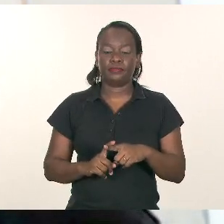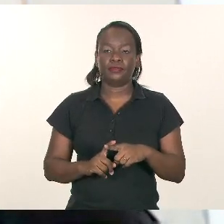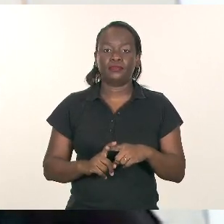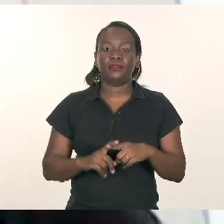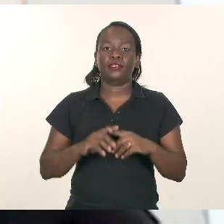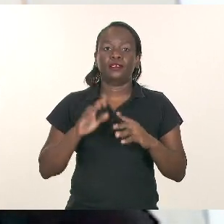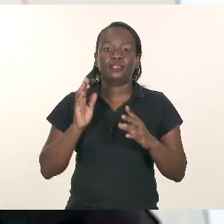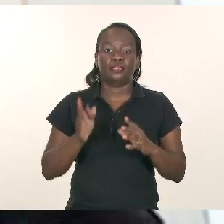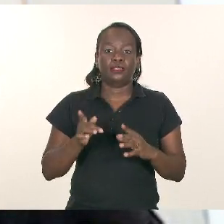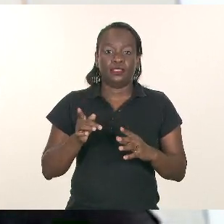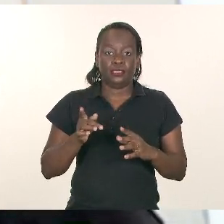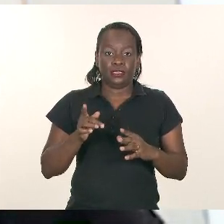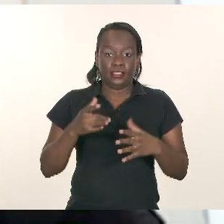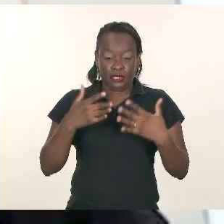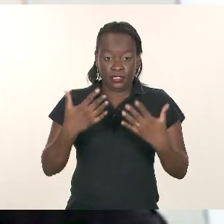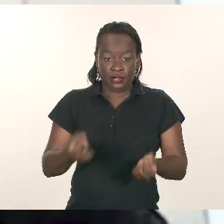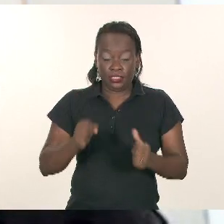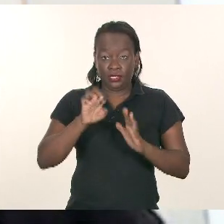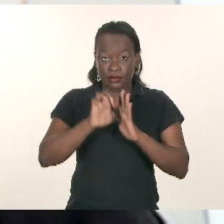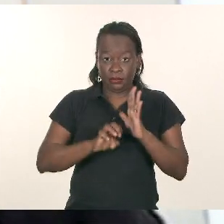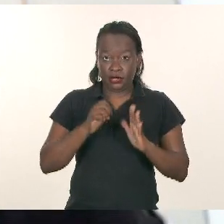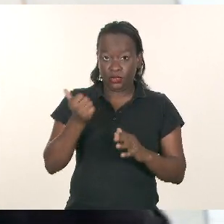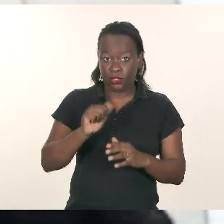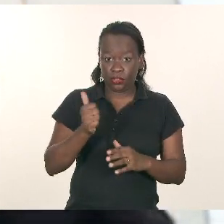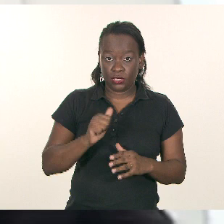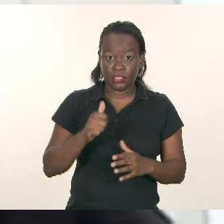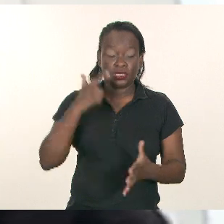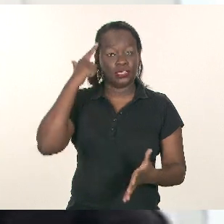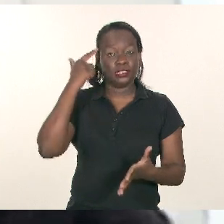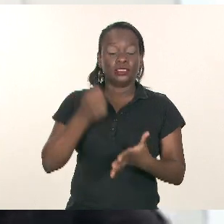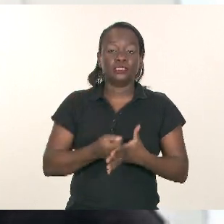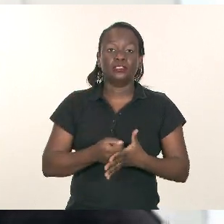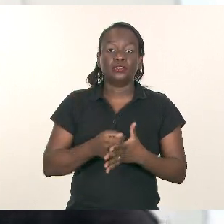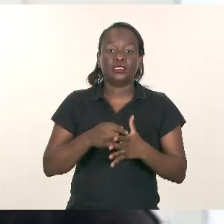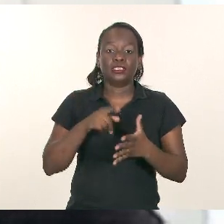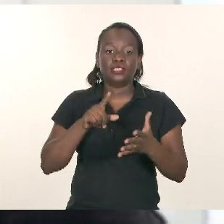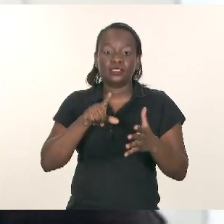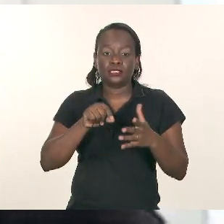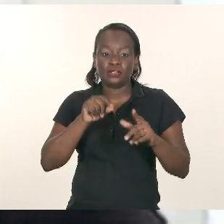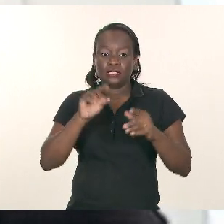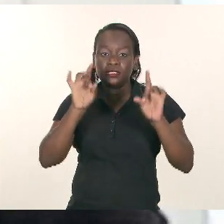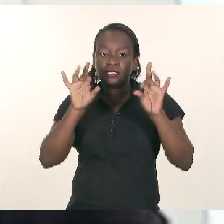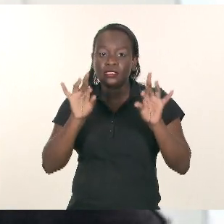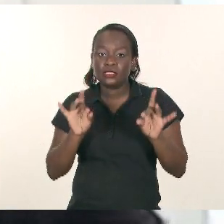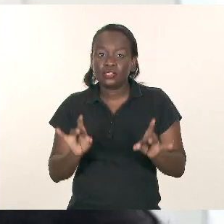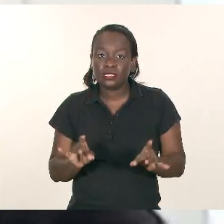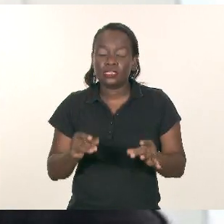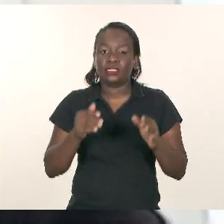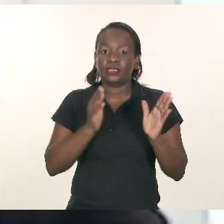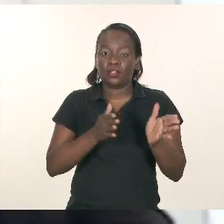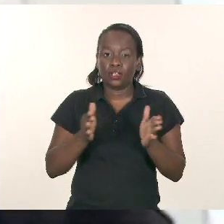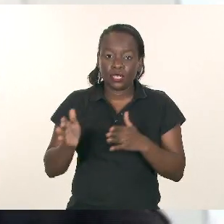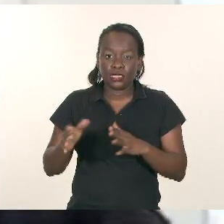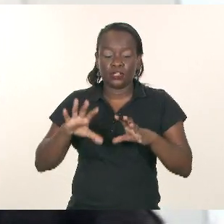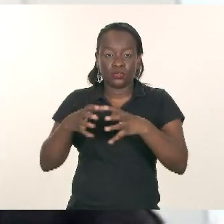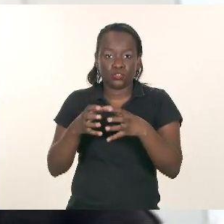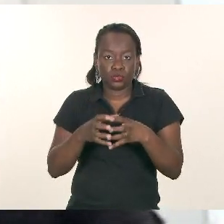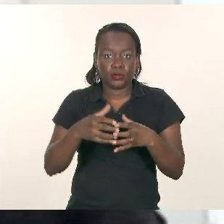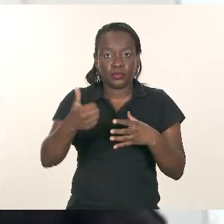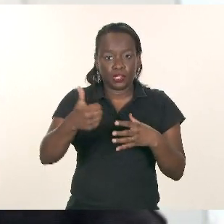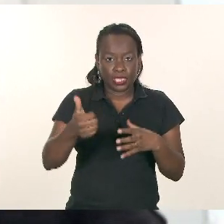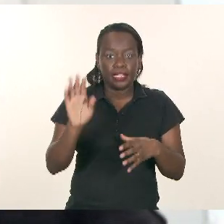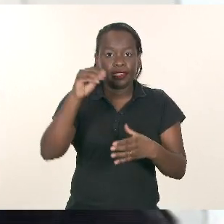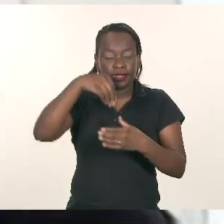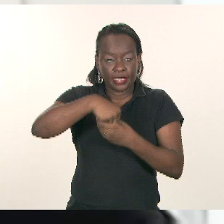no sentido de que, ao acolher a emenda 11, a gente define um critério, né, de uma sequência para os grupos prioritários